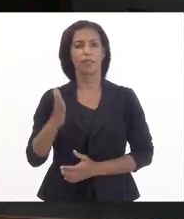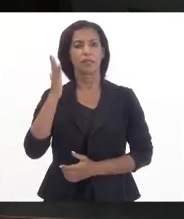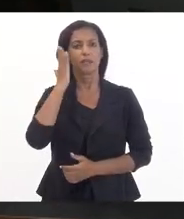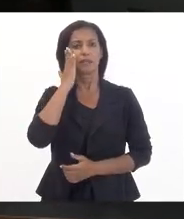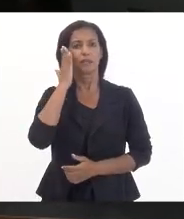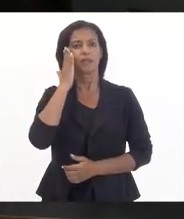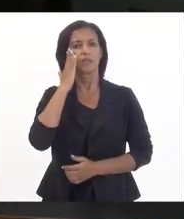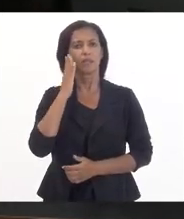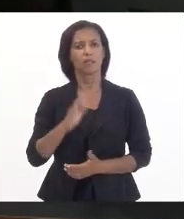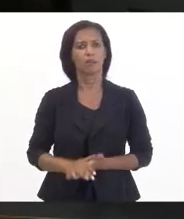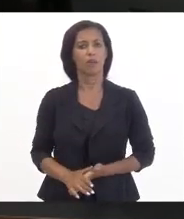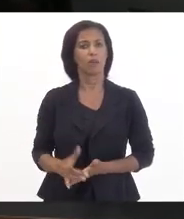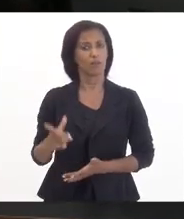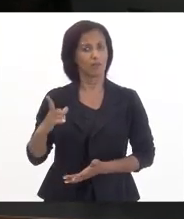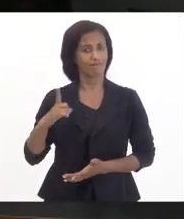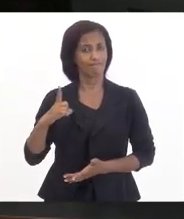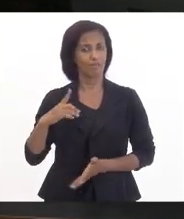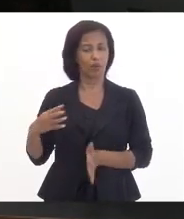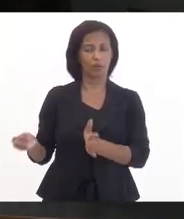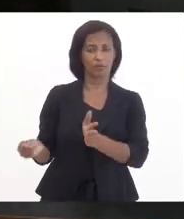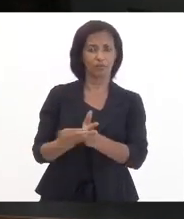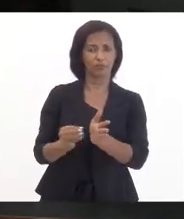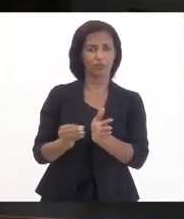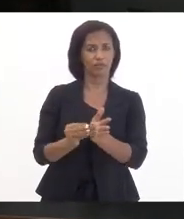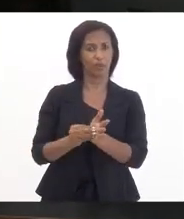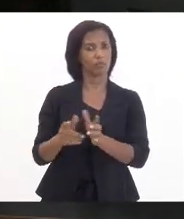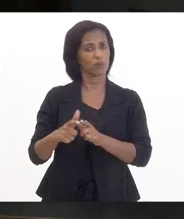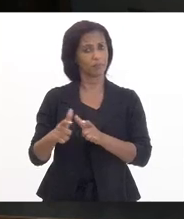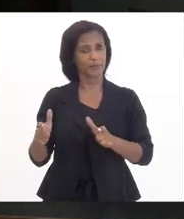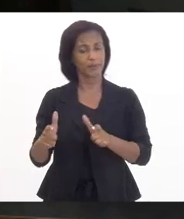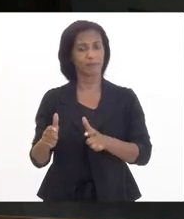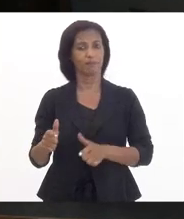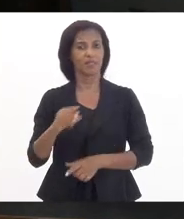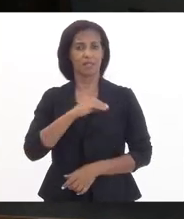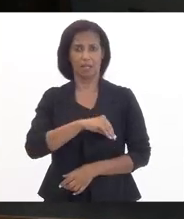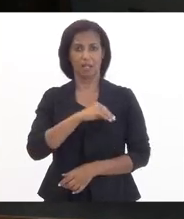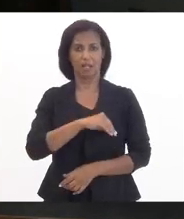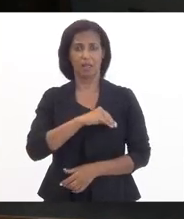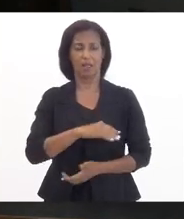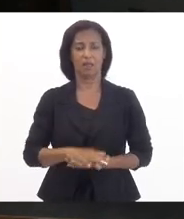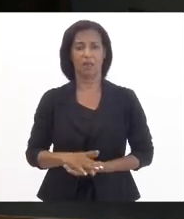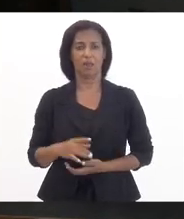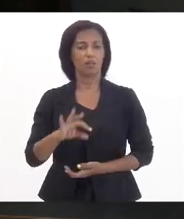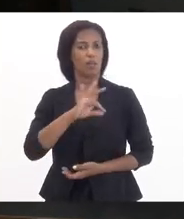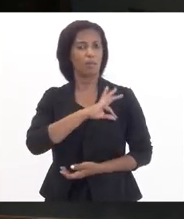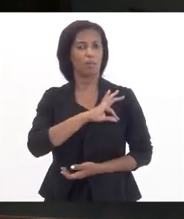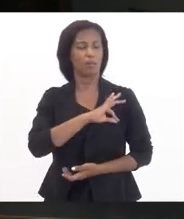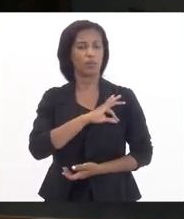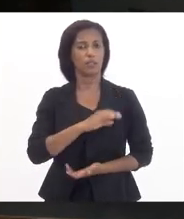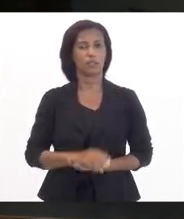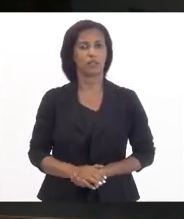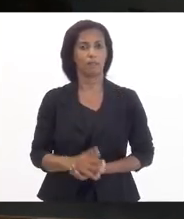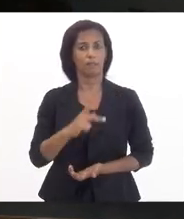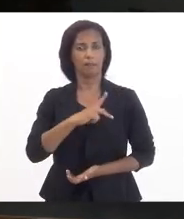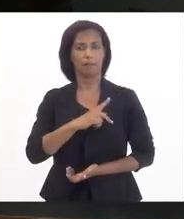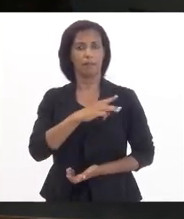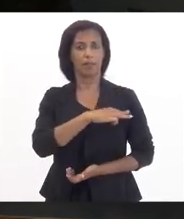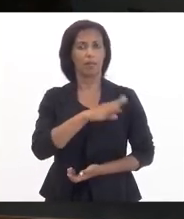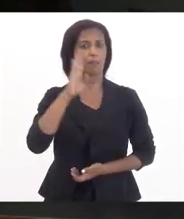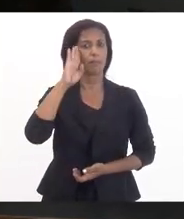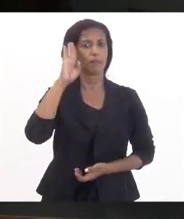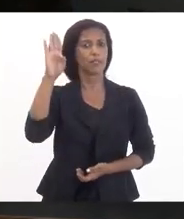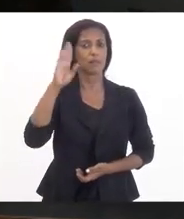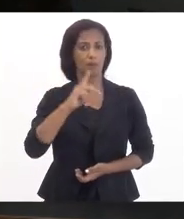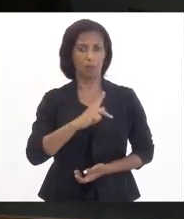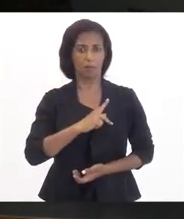Sabemos que ainda há um déficit muito, muito grande salarial das nossas polícias militar, principalmente a